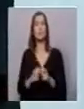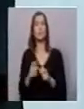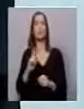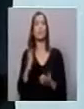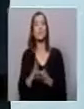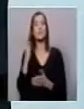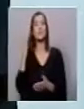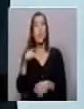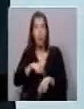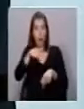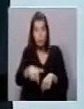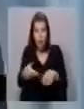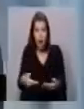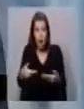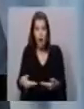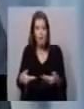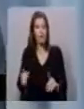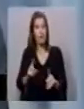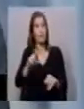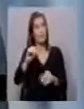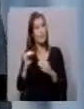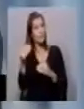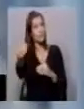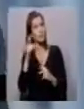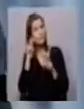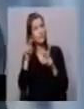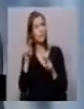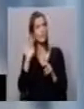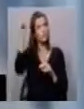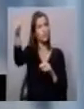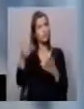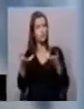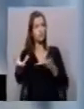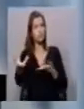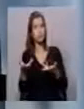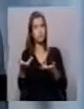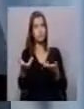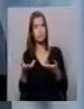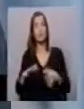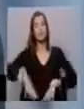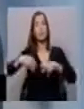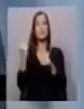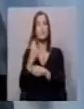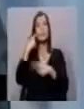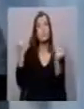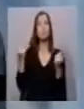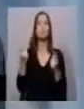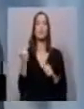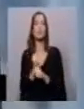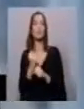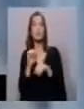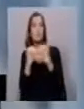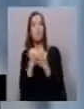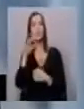no momento, não é só curto prazo, é também com uma visão de estratégica de desenvolvimento dos serviços públicos e das funções sociais do Estado a